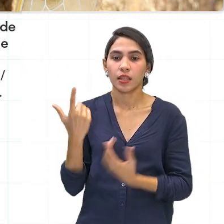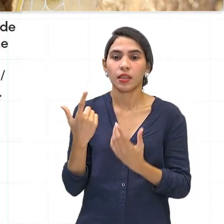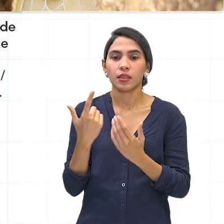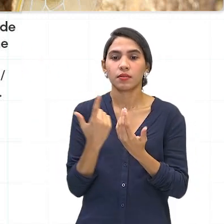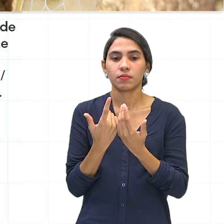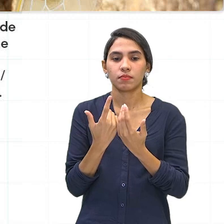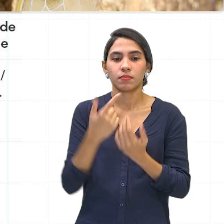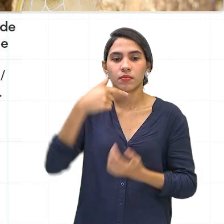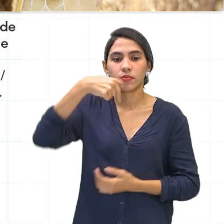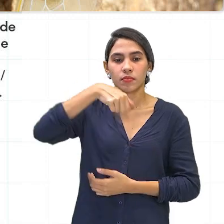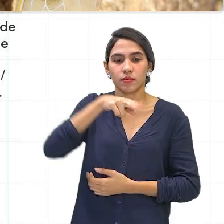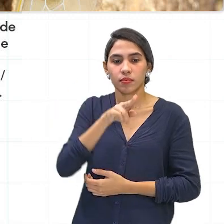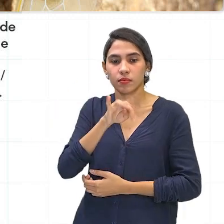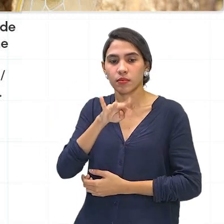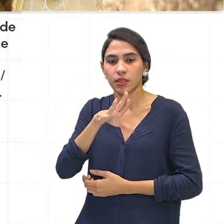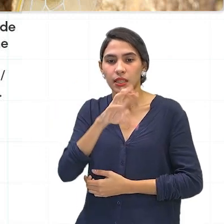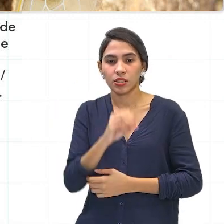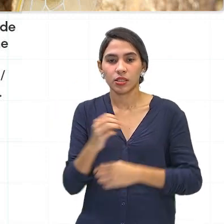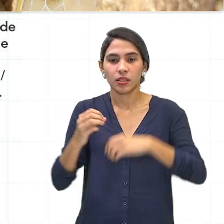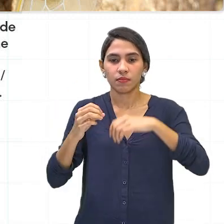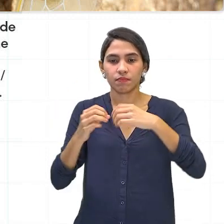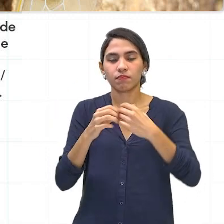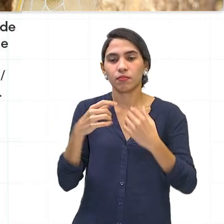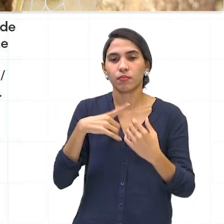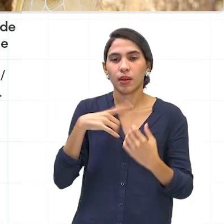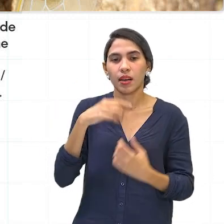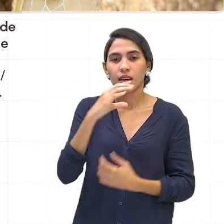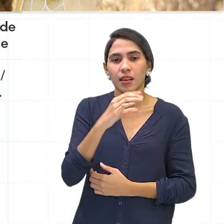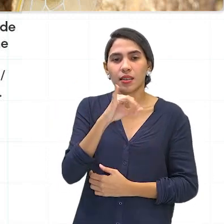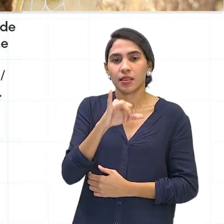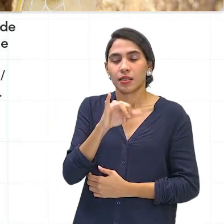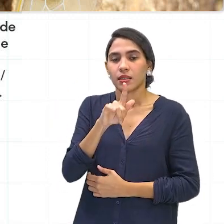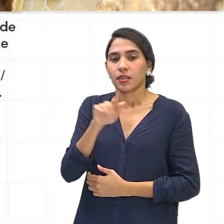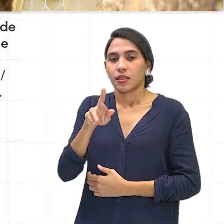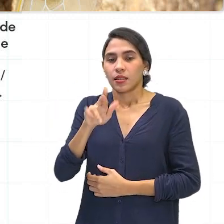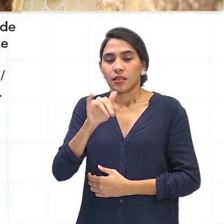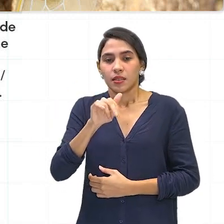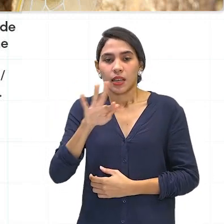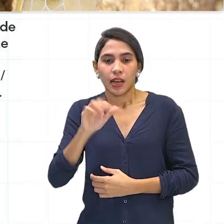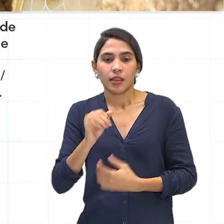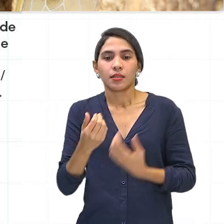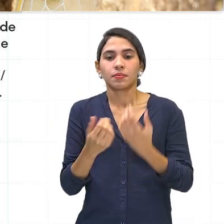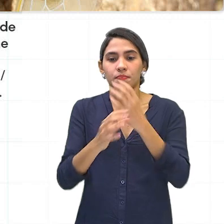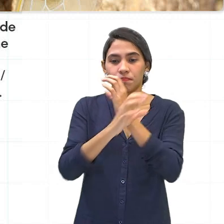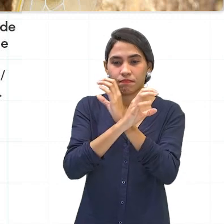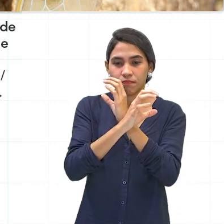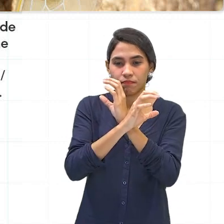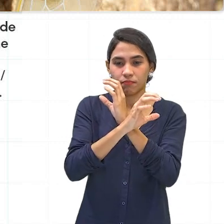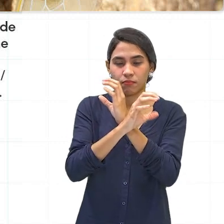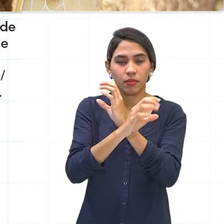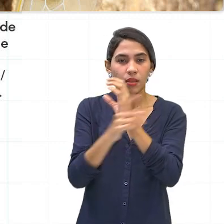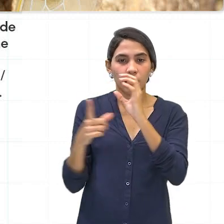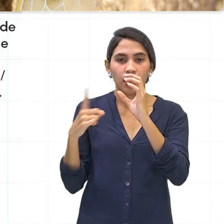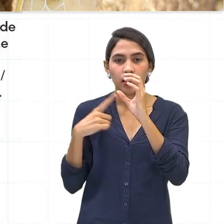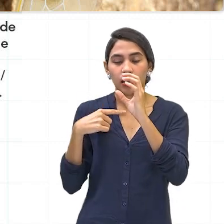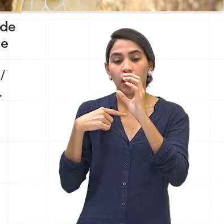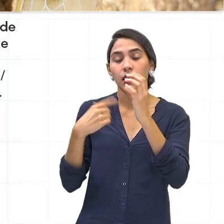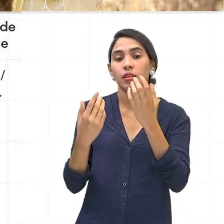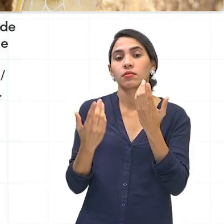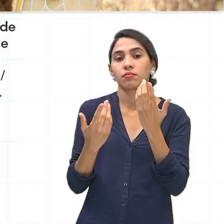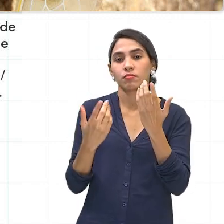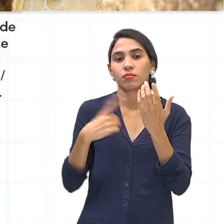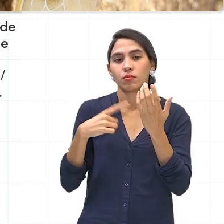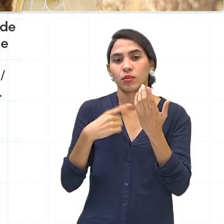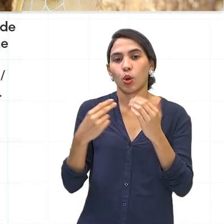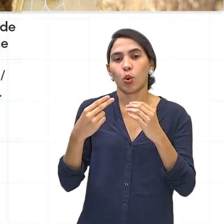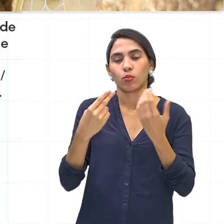processo de equidise, né? Ou muda. O que vai acontecer? Como esse exoesqueleto é constituído ali por uma substância mais